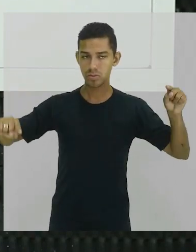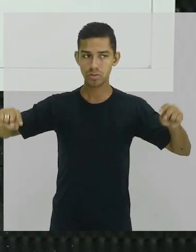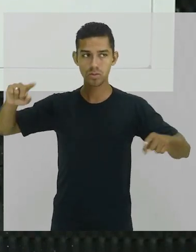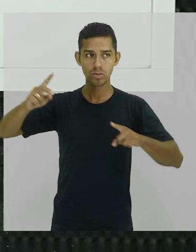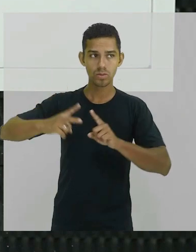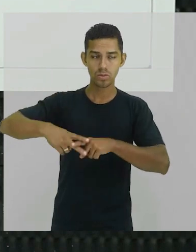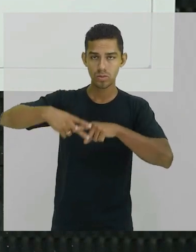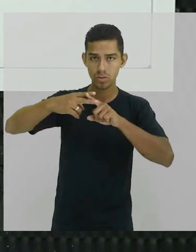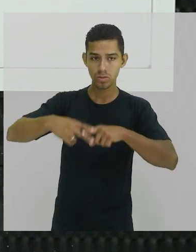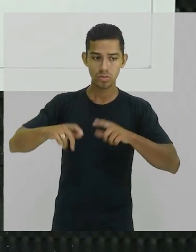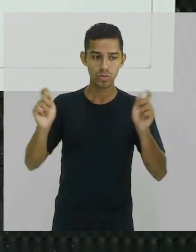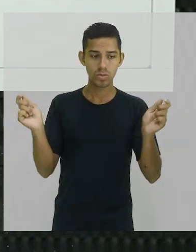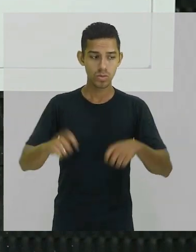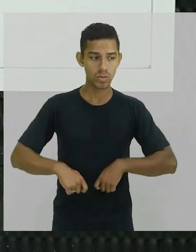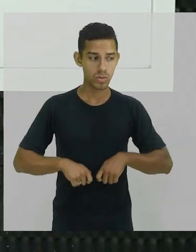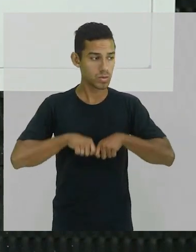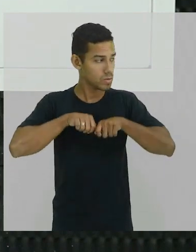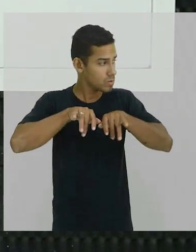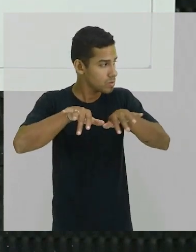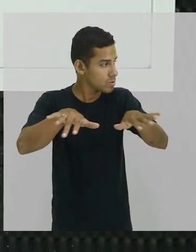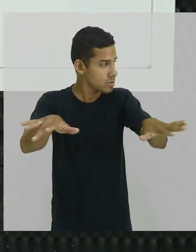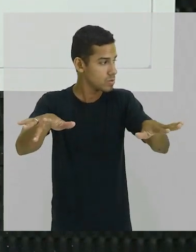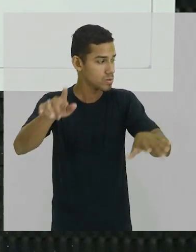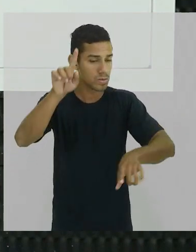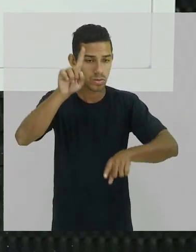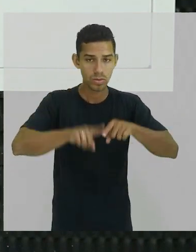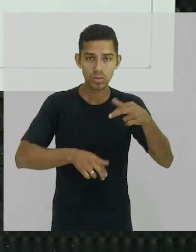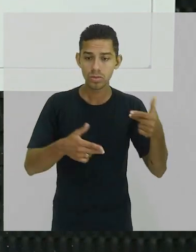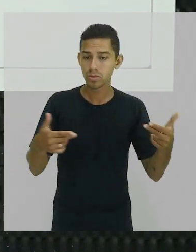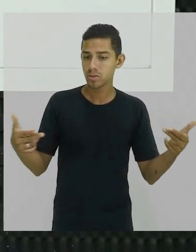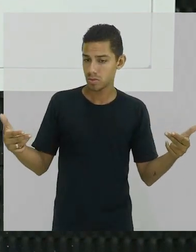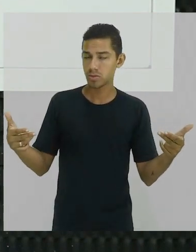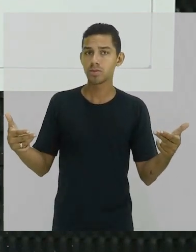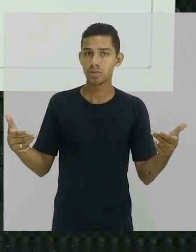em um meio material.